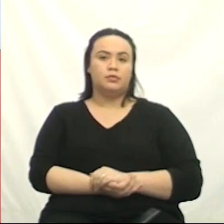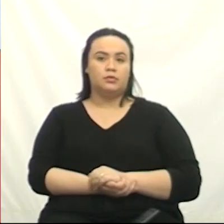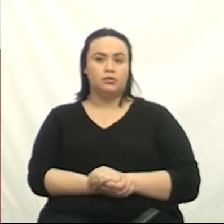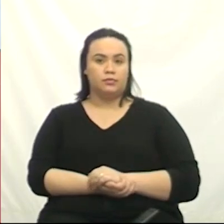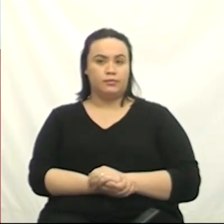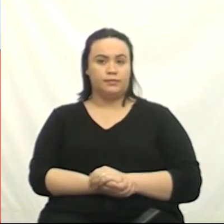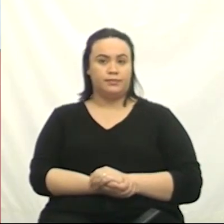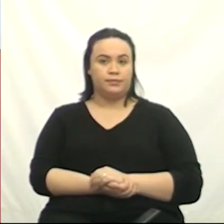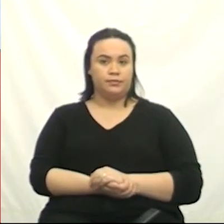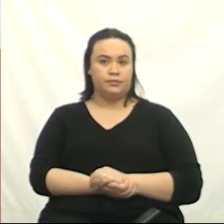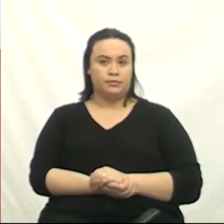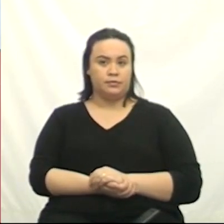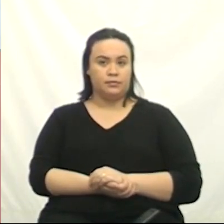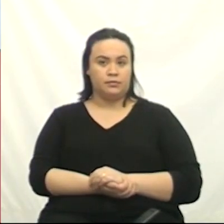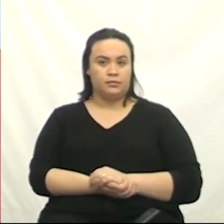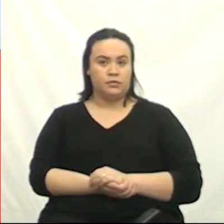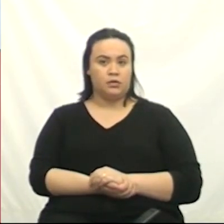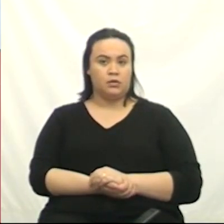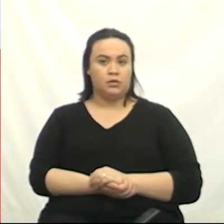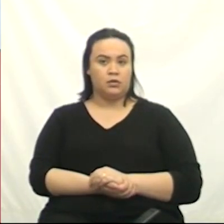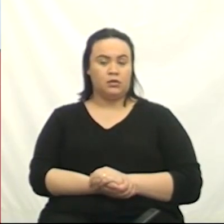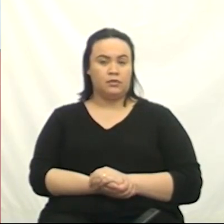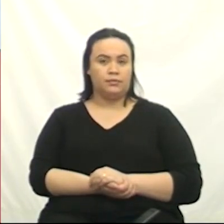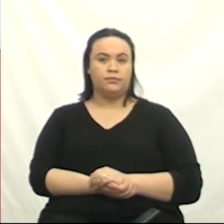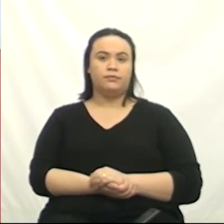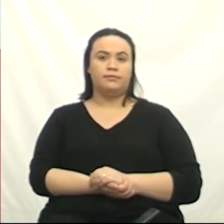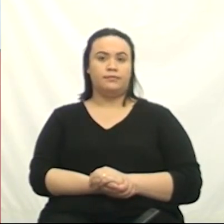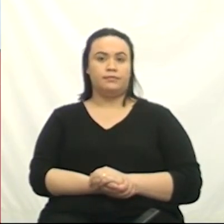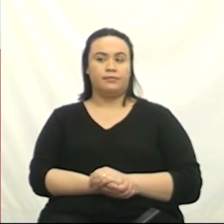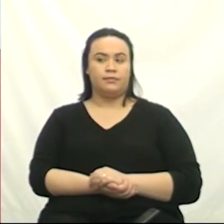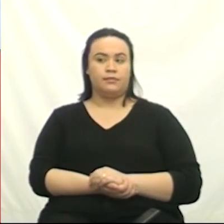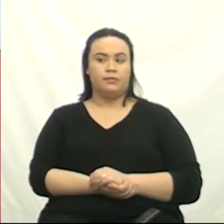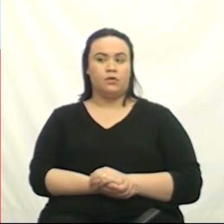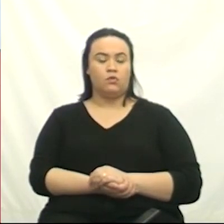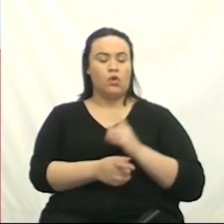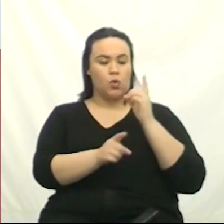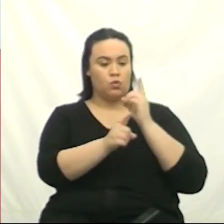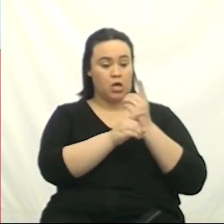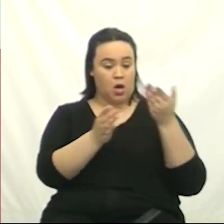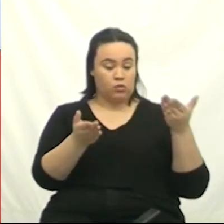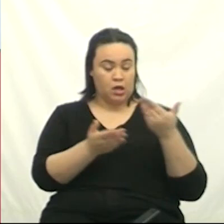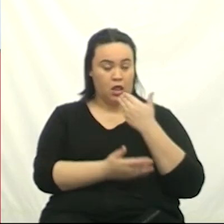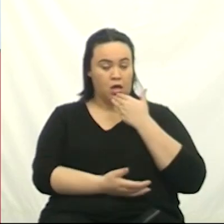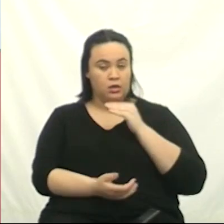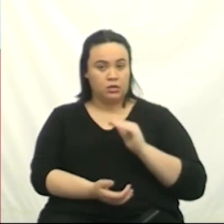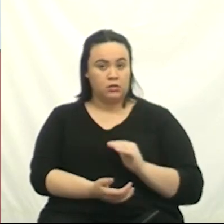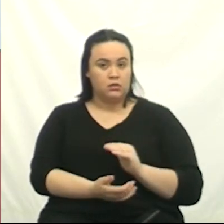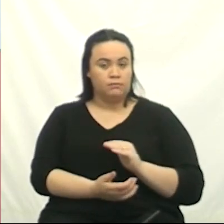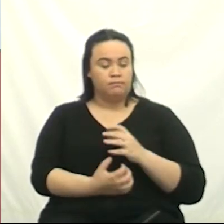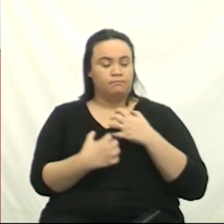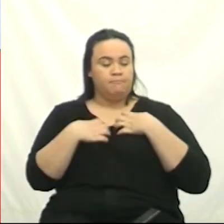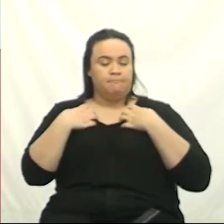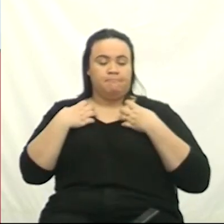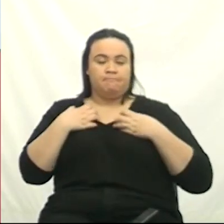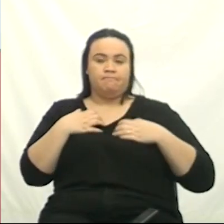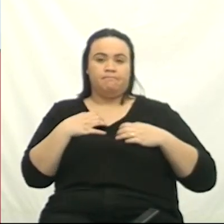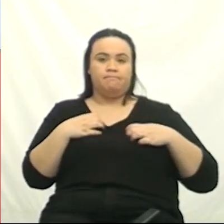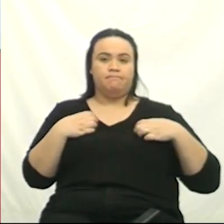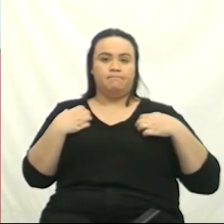dinâmica da vida das mulheres de forma muito avassaladora e eu acho que o que eu vi hoje à tarde eu confesso assim já